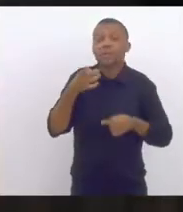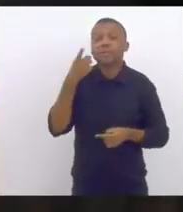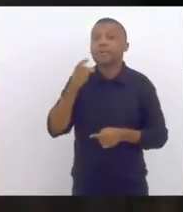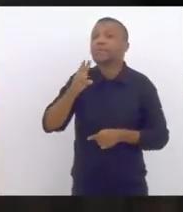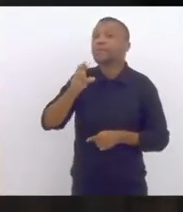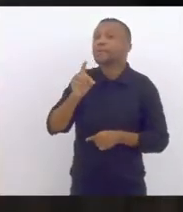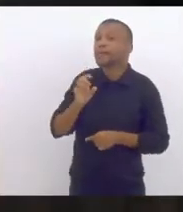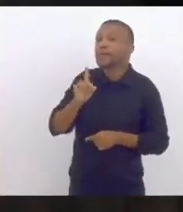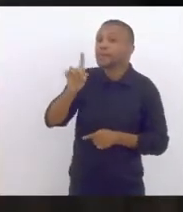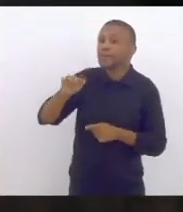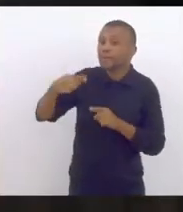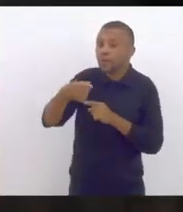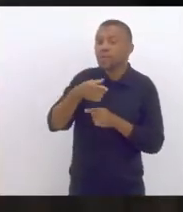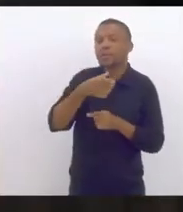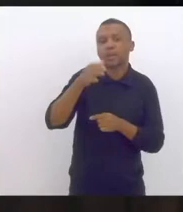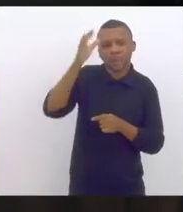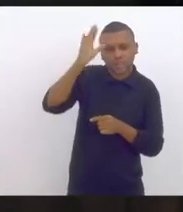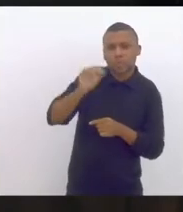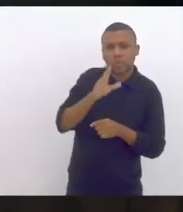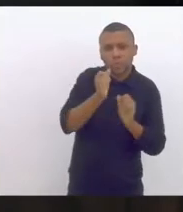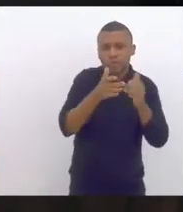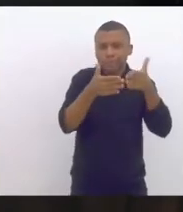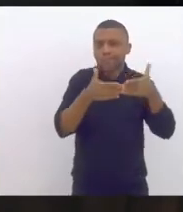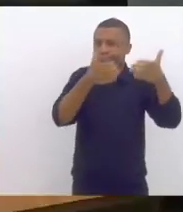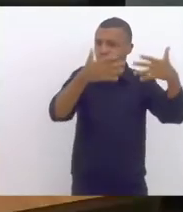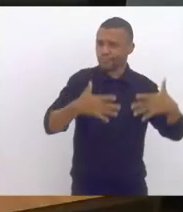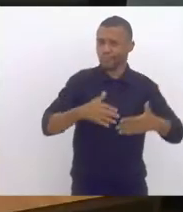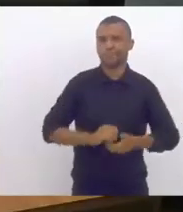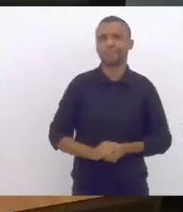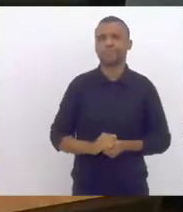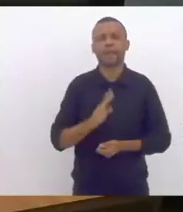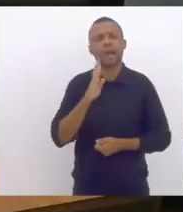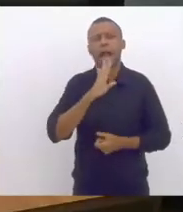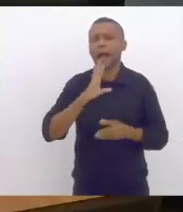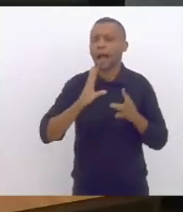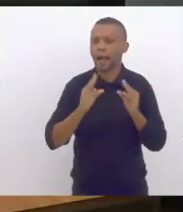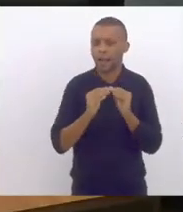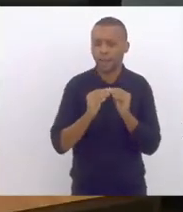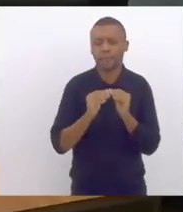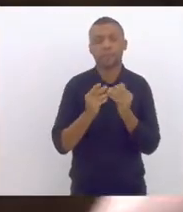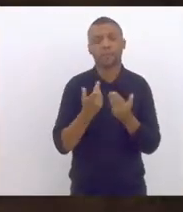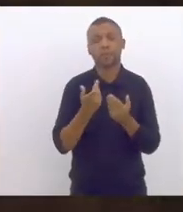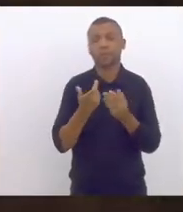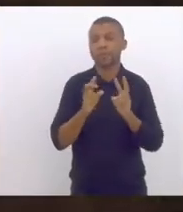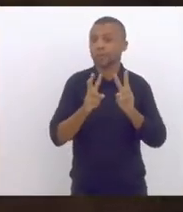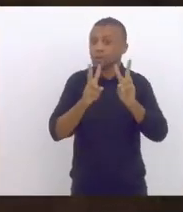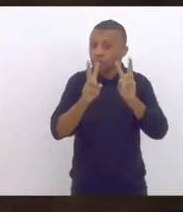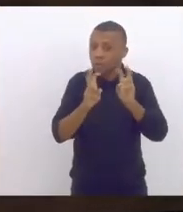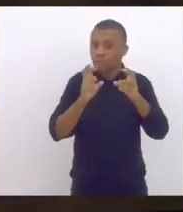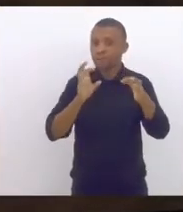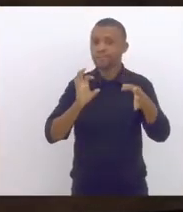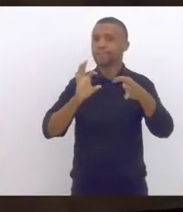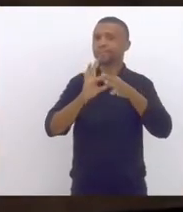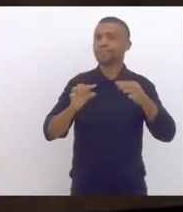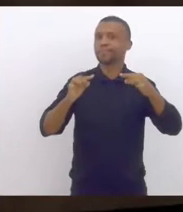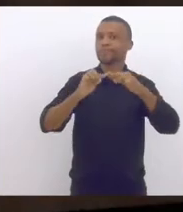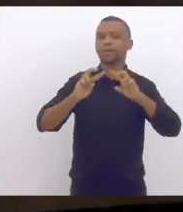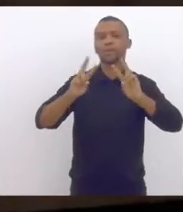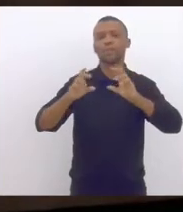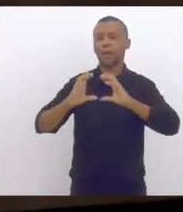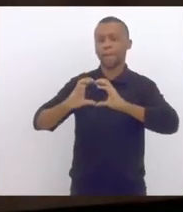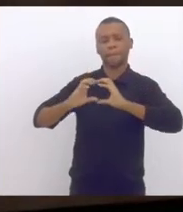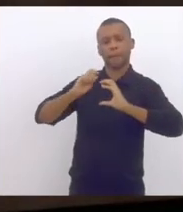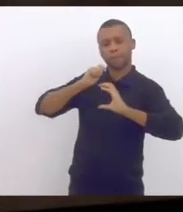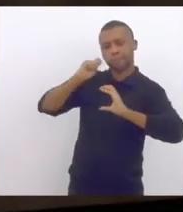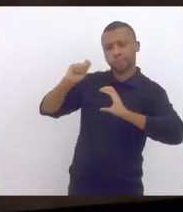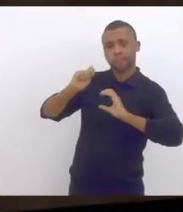Valdeque. Em seguida, tia Ju, pode fazer a questão de ordem, tia. É bem rapidamente, presidente, é sobre a pauta mesmo, é sobre a medalha, a nossa